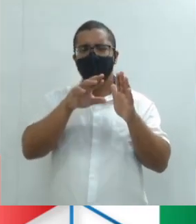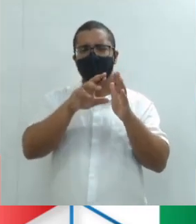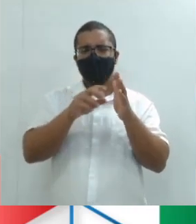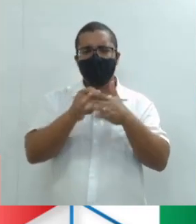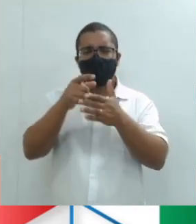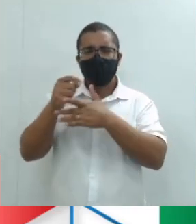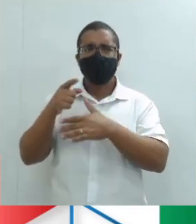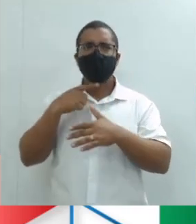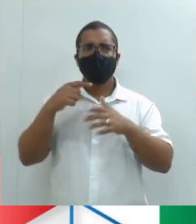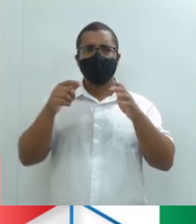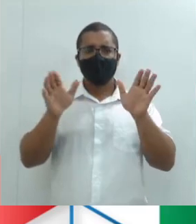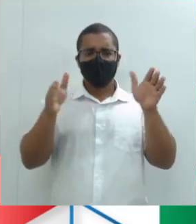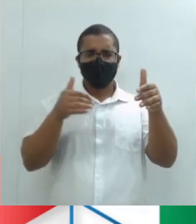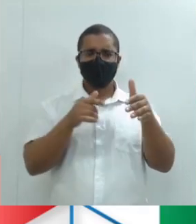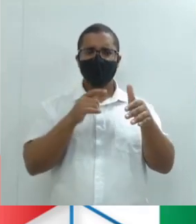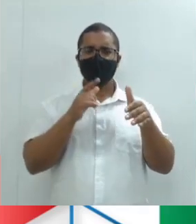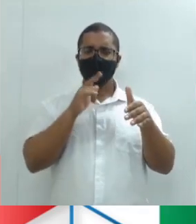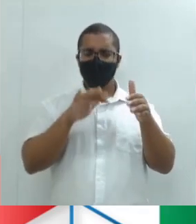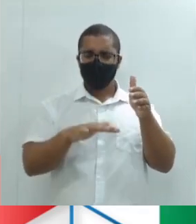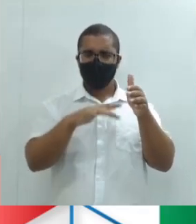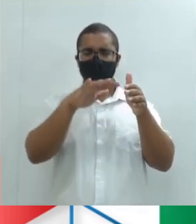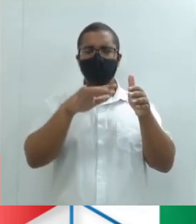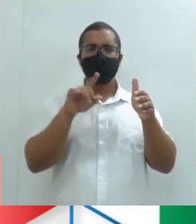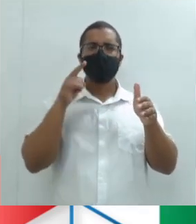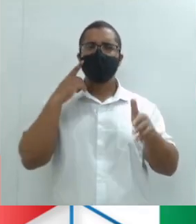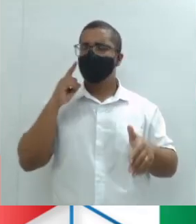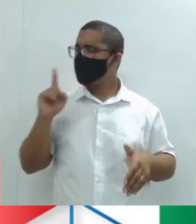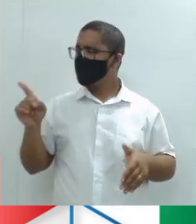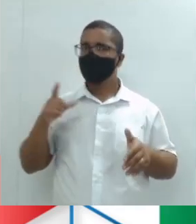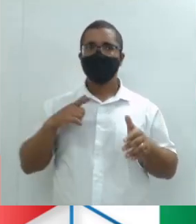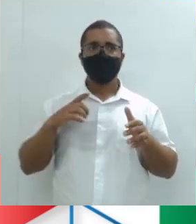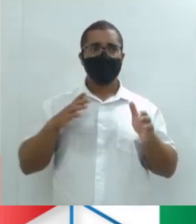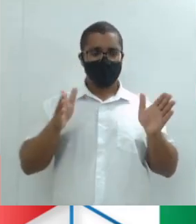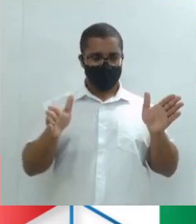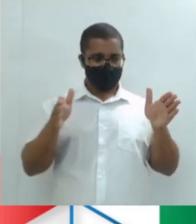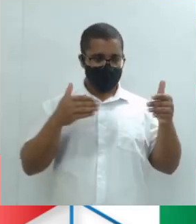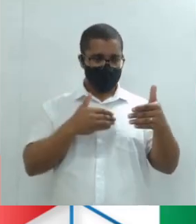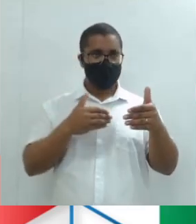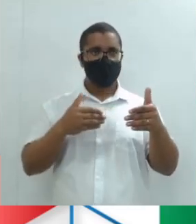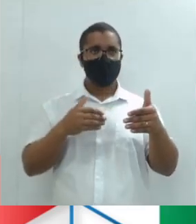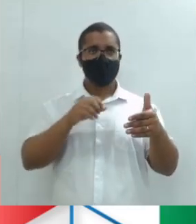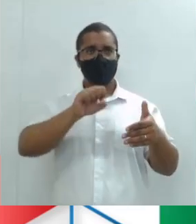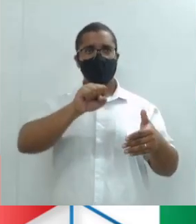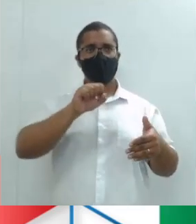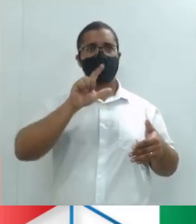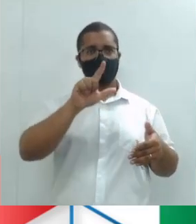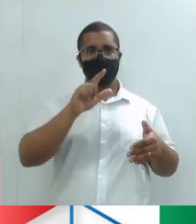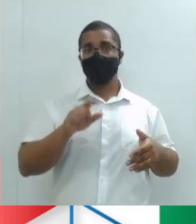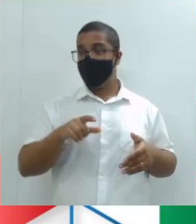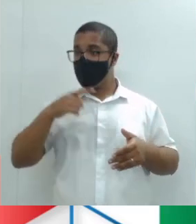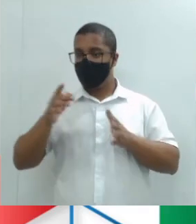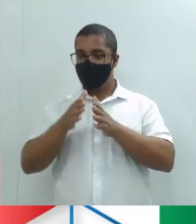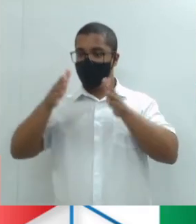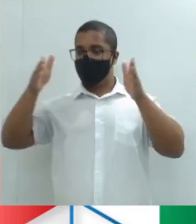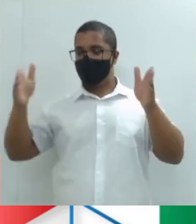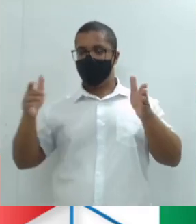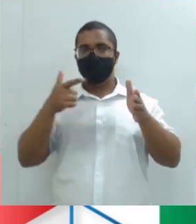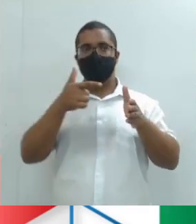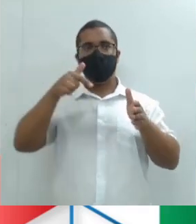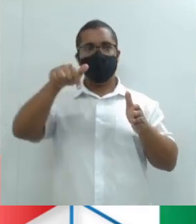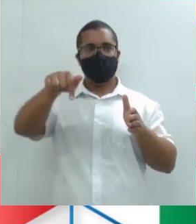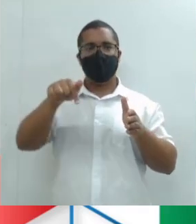que tem. A1 é um aquário de forma cúbica, tá? Com 8 litros. E o outro aquário com 27